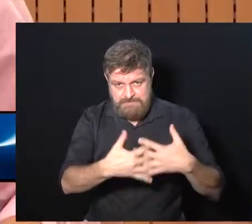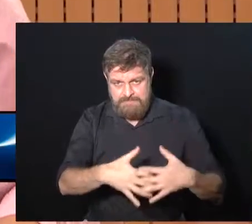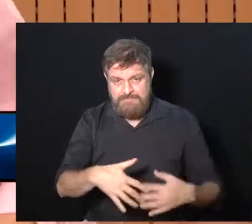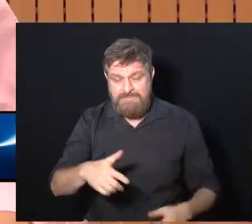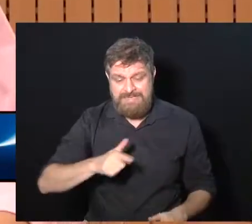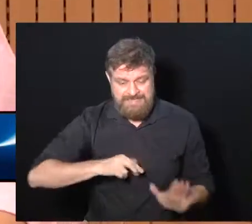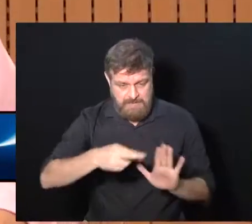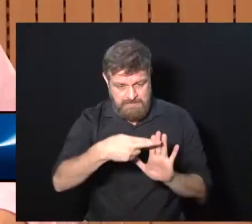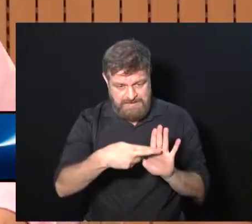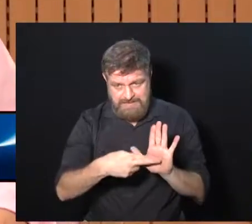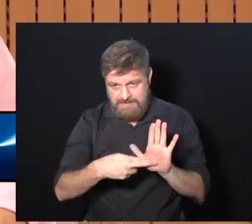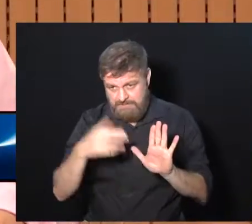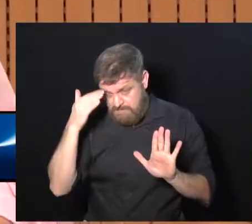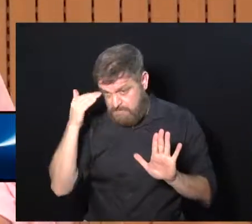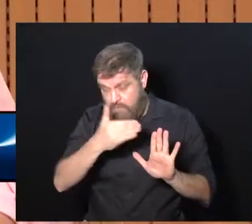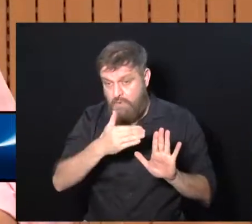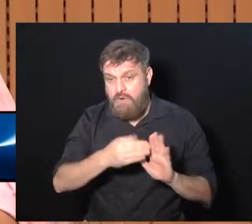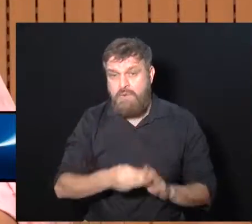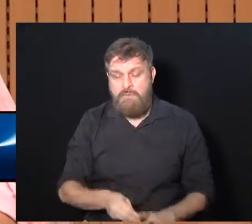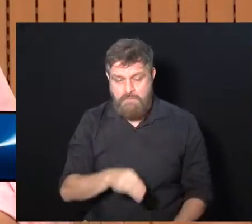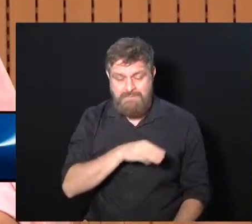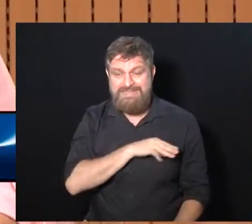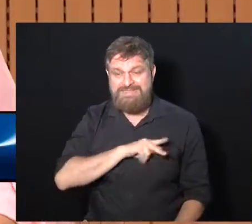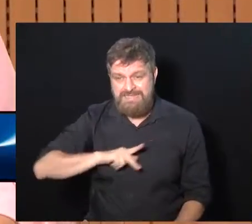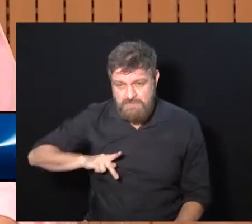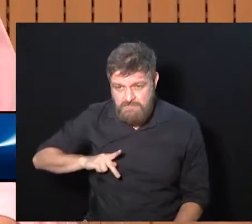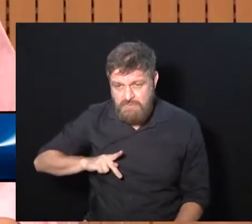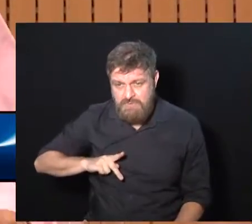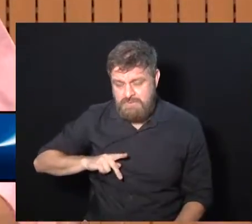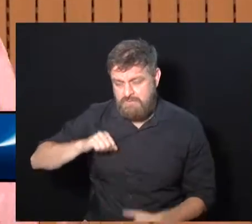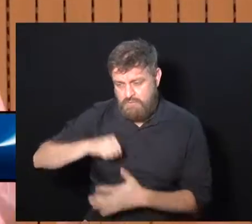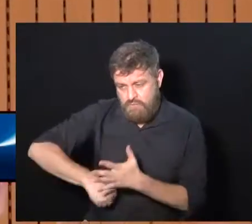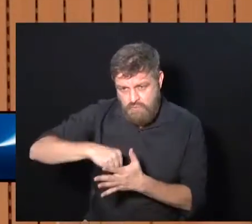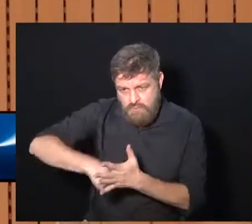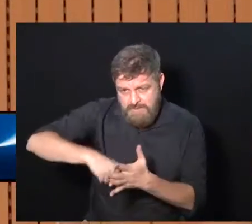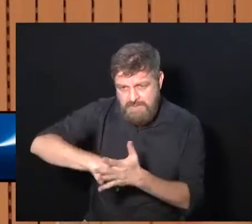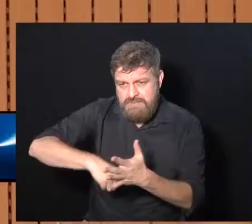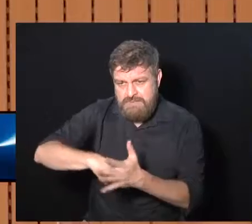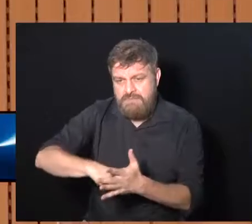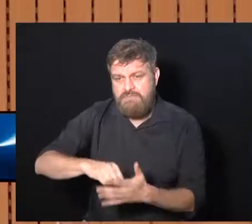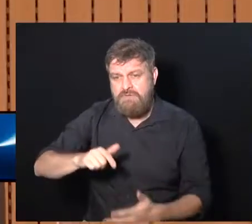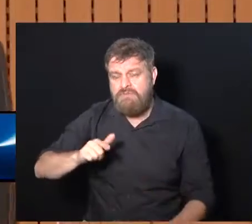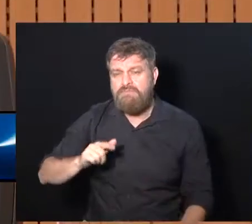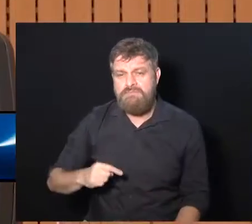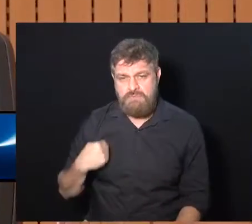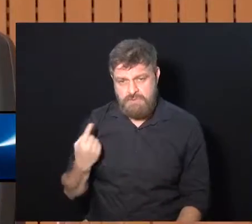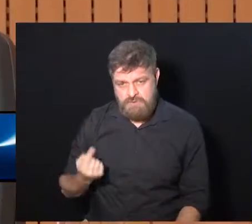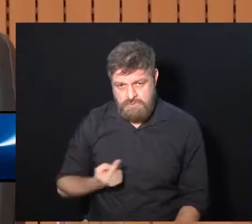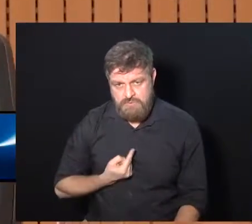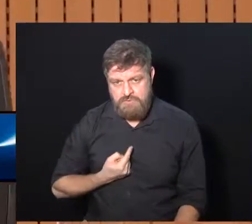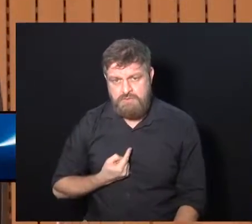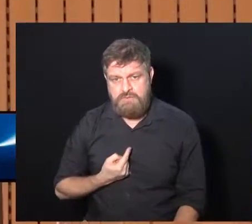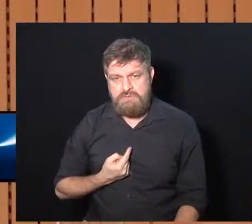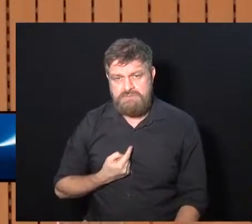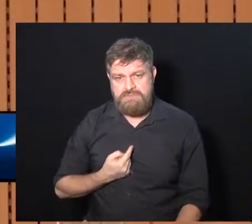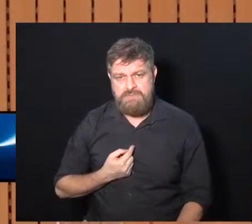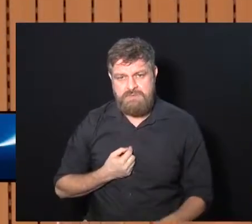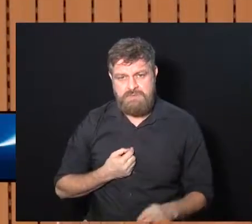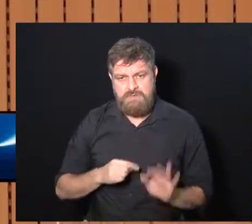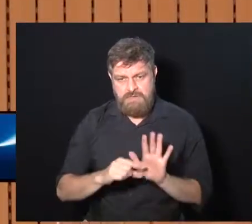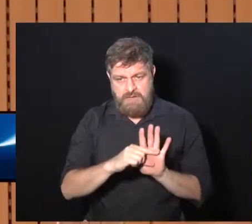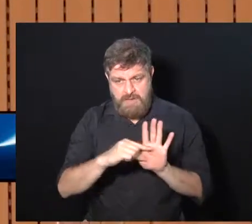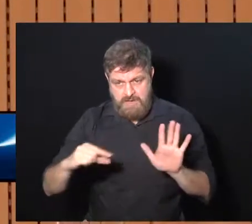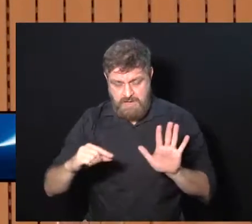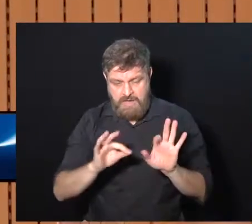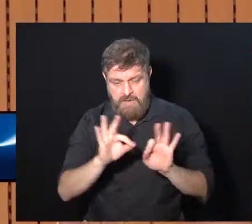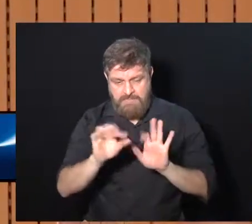determinação que o Ministério Público vivia realmente cobrando uma atuação. Então, por isso, nós estamos revogando essa